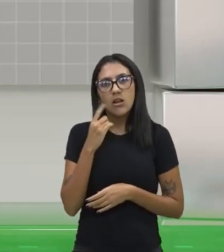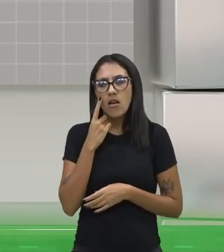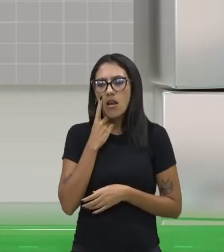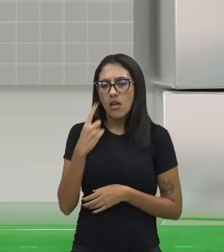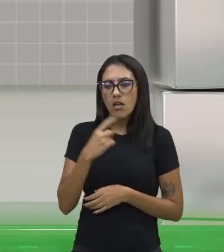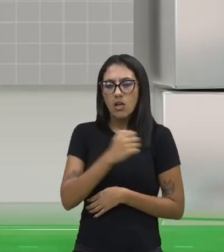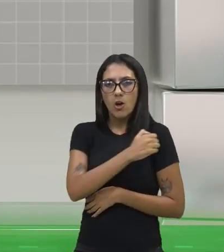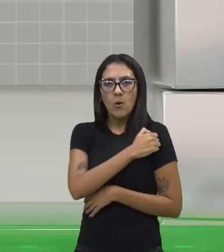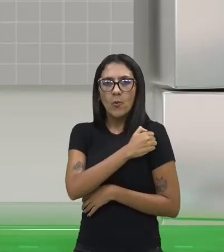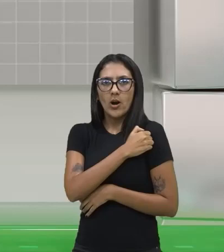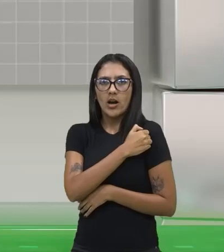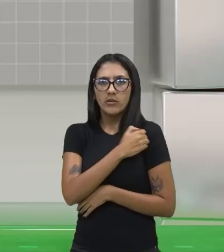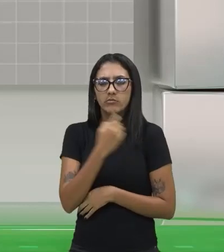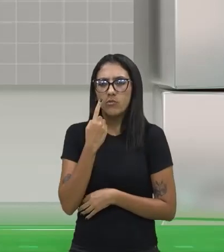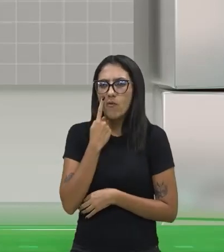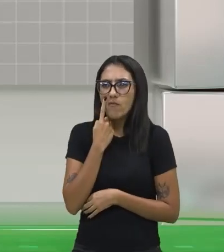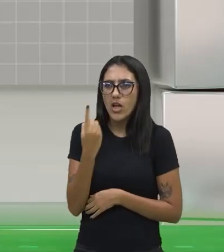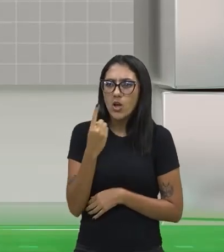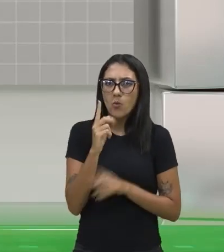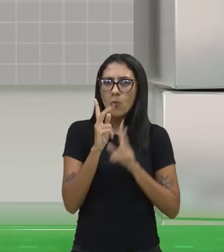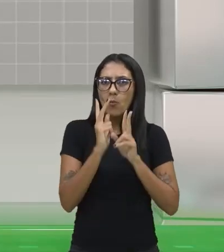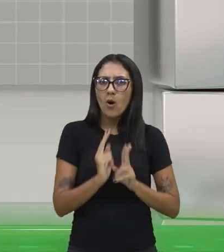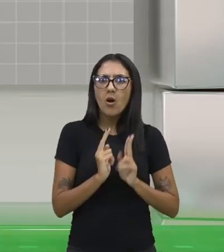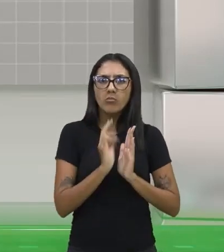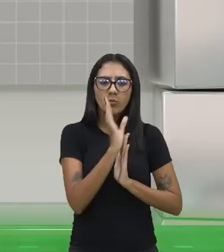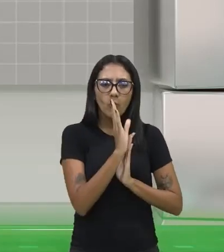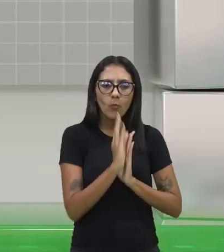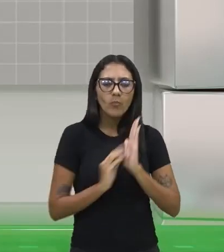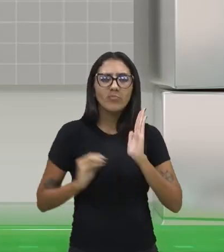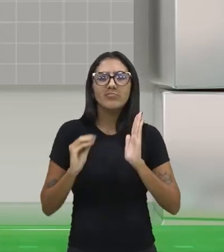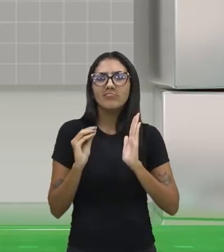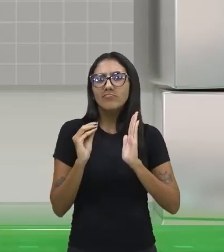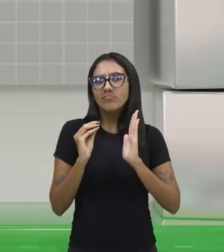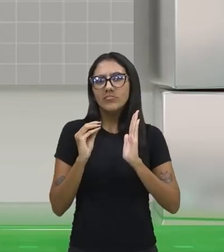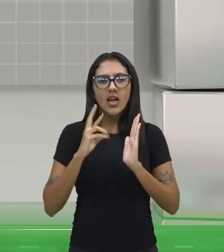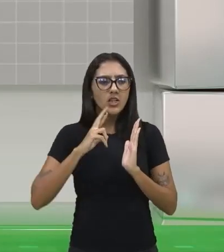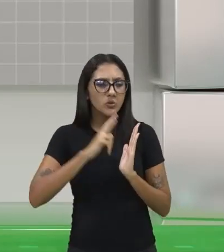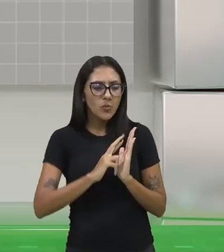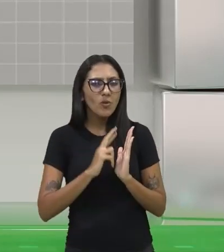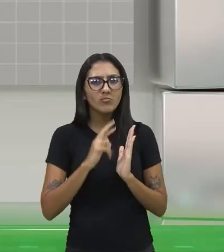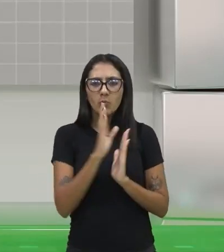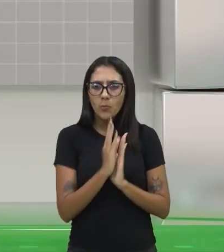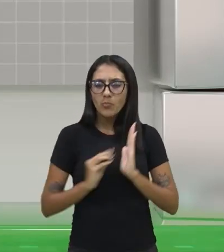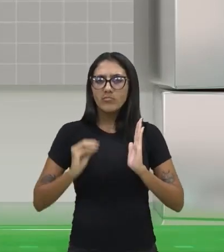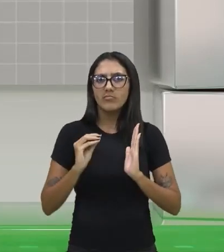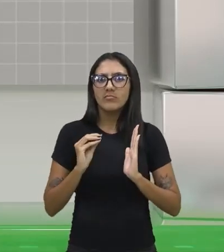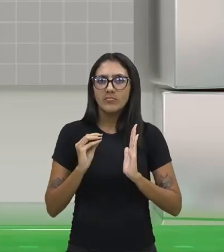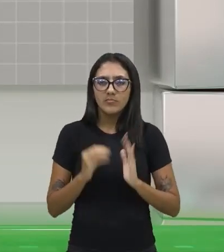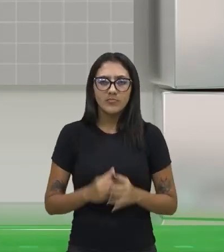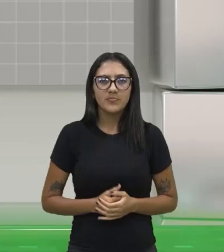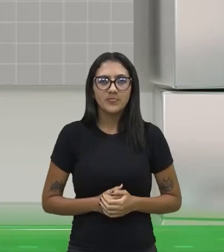falando, até a vírgula que ele colocou lá, o aluno fala, né? Então, nós precisamos